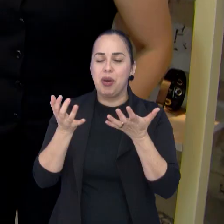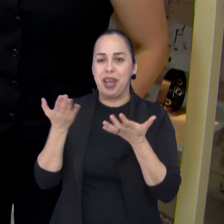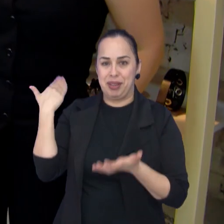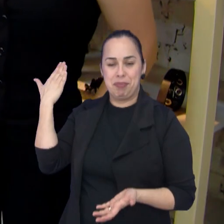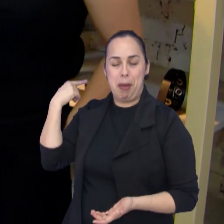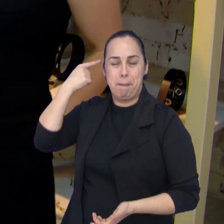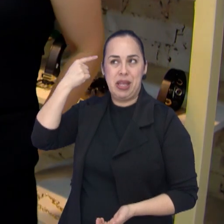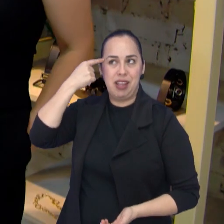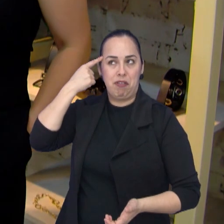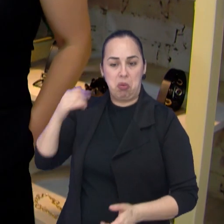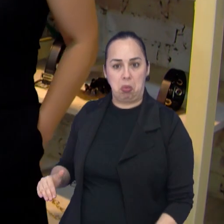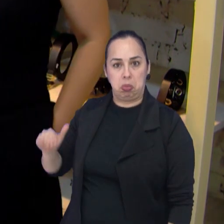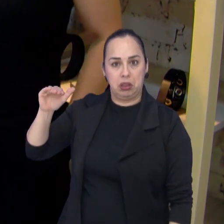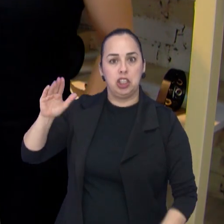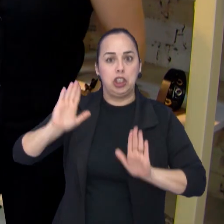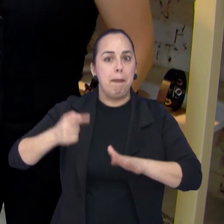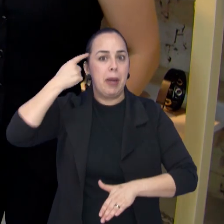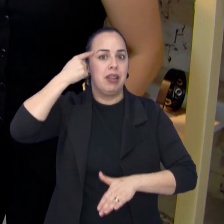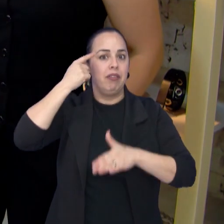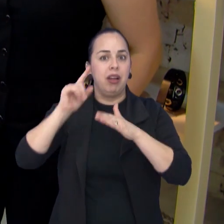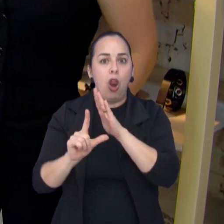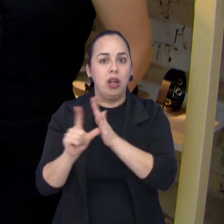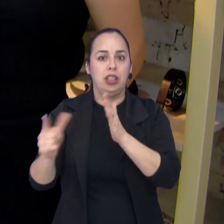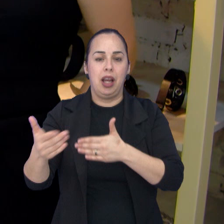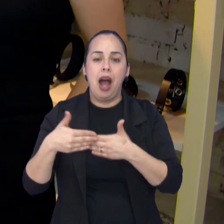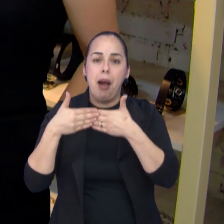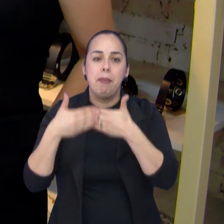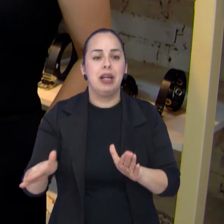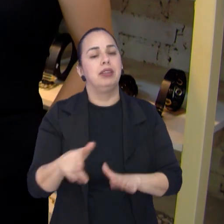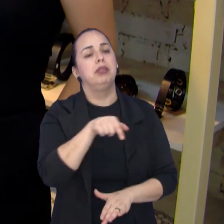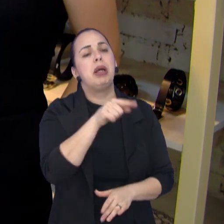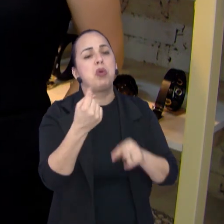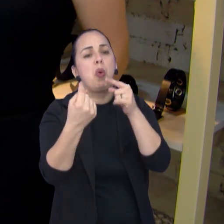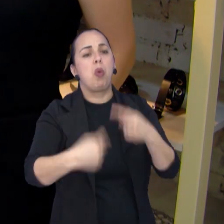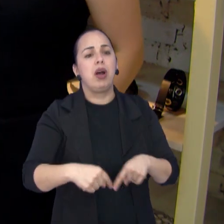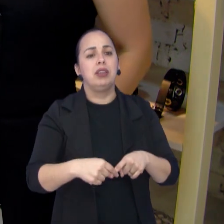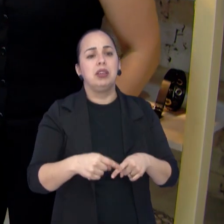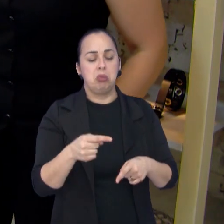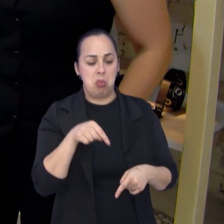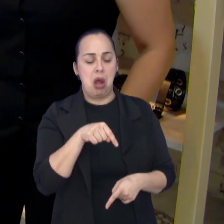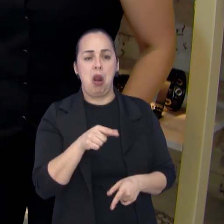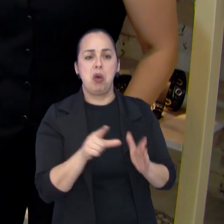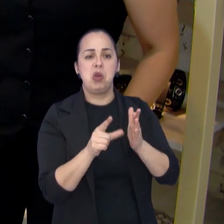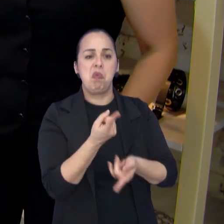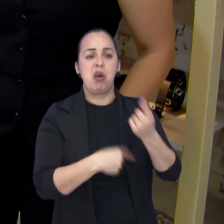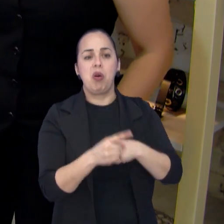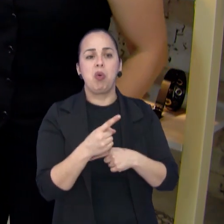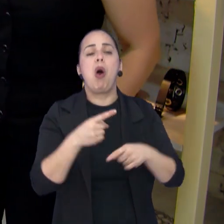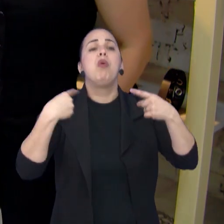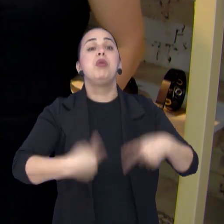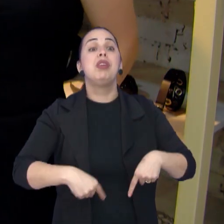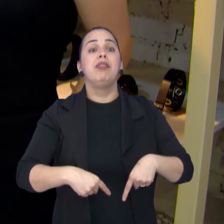menina. E me conta um pouquinho dos desafios que você passou para a loja estar no patamar que ela está hoje. Então,